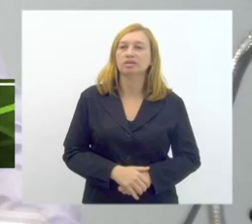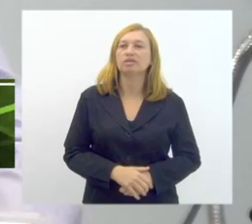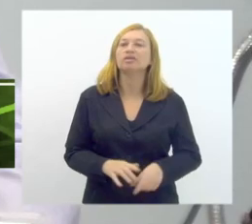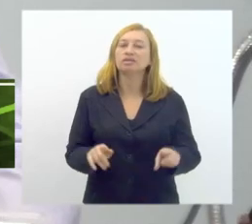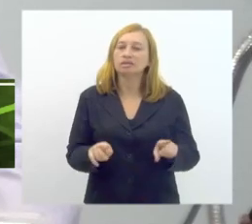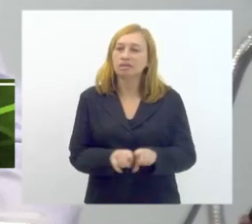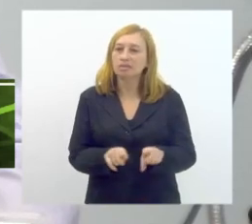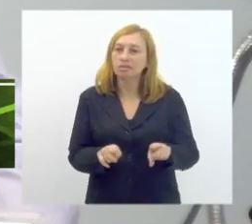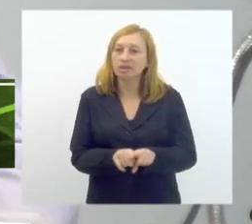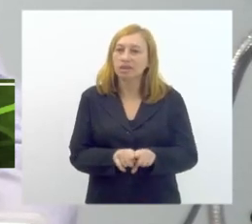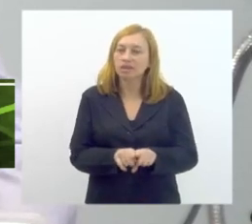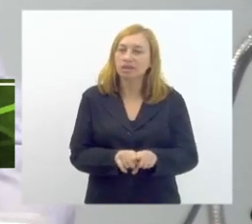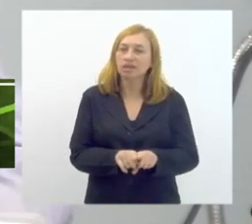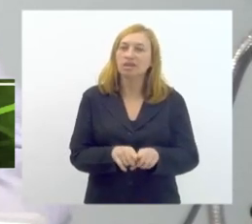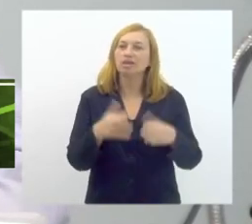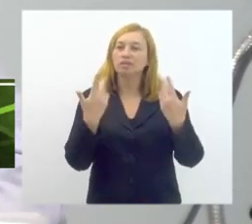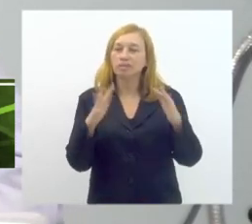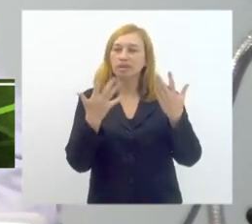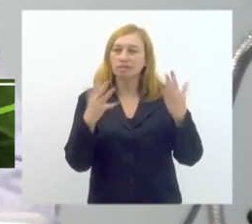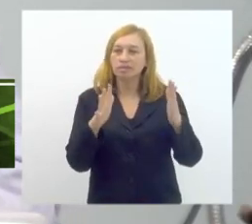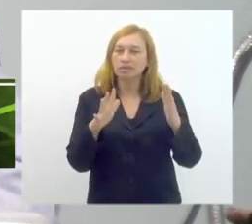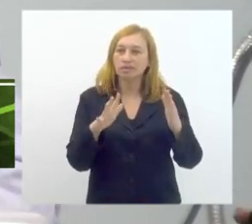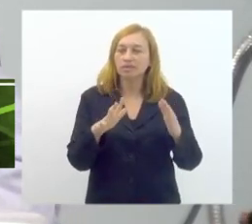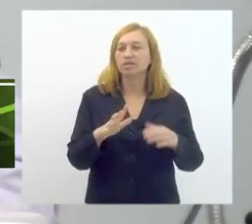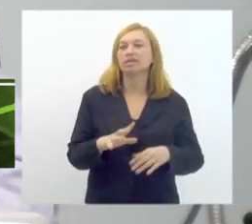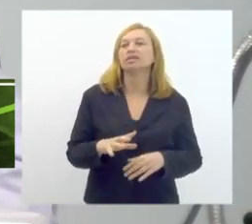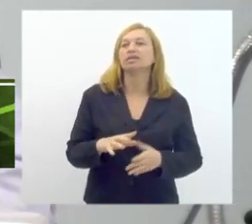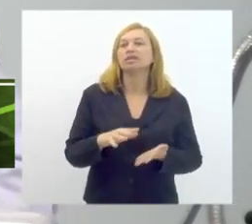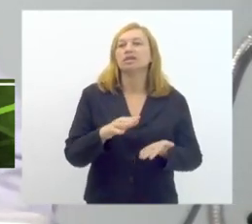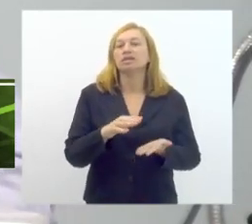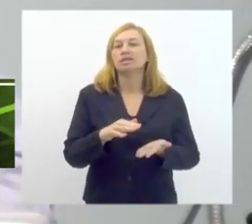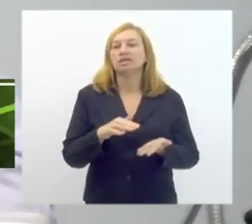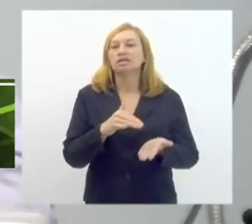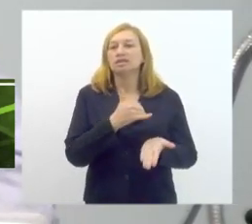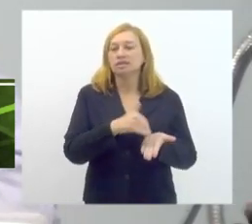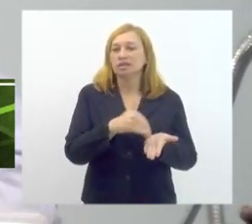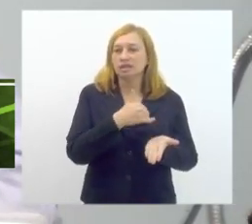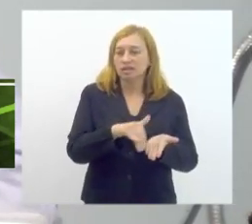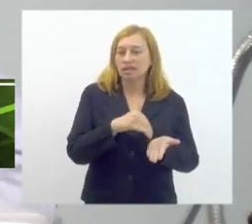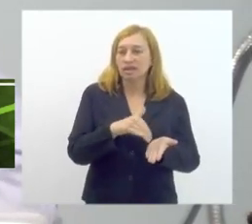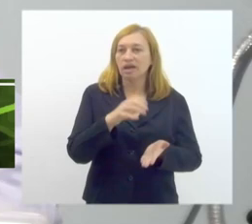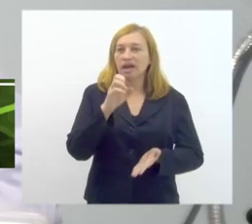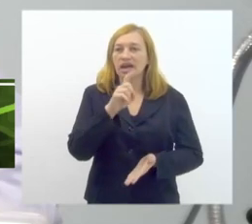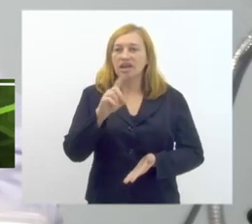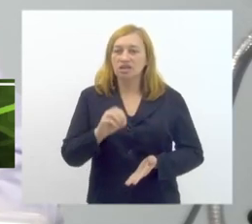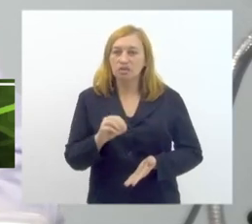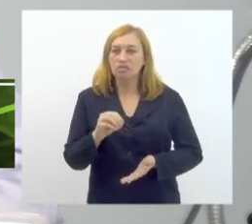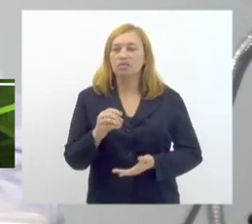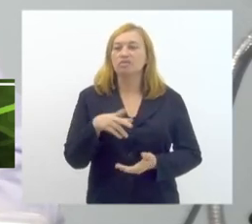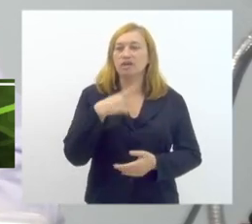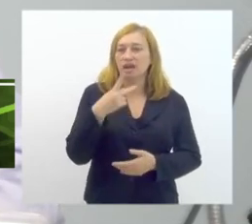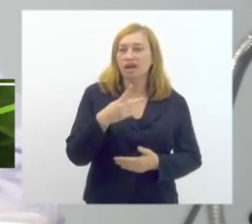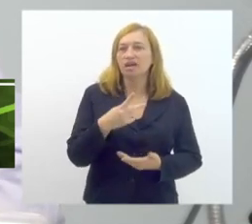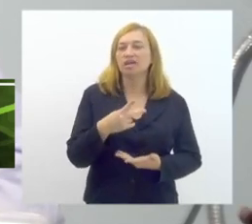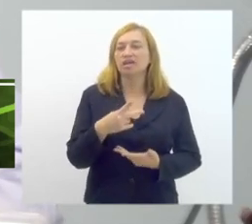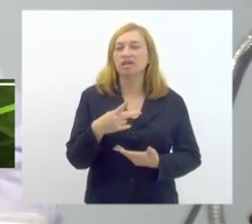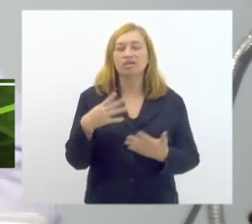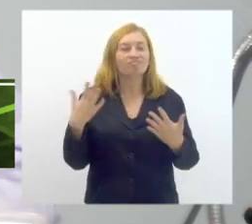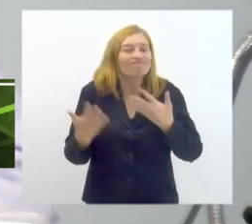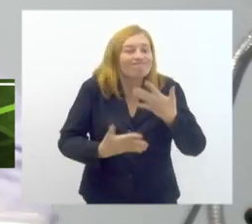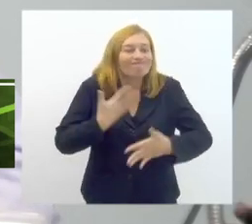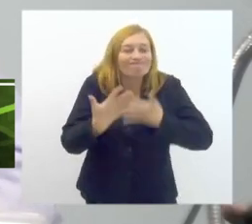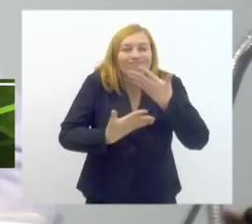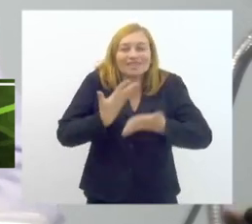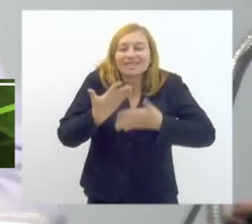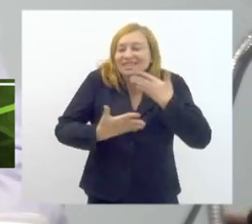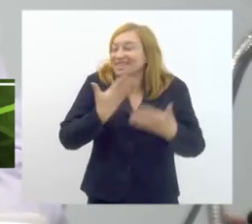além dele, cumprimentar também seu secretário executivo, Ézio. Dizer inicialmente que é um prazer